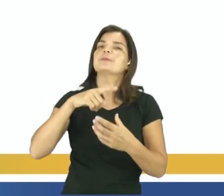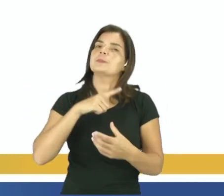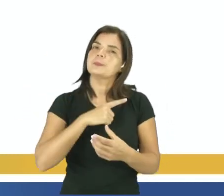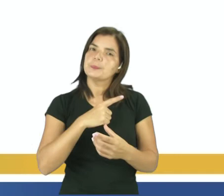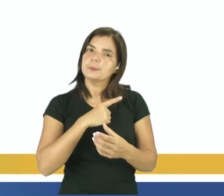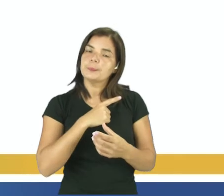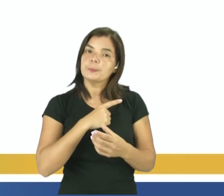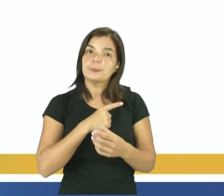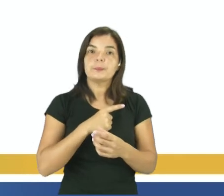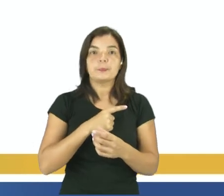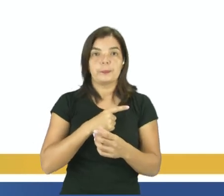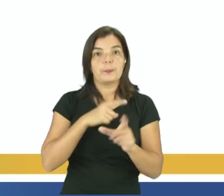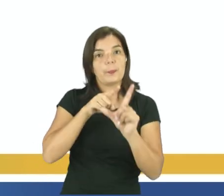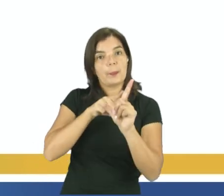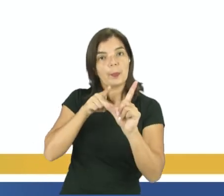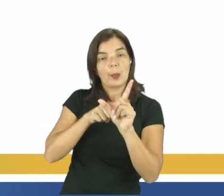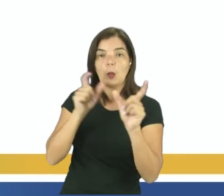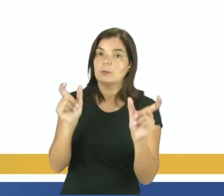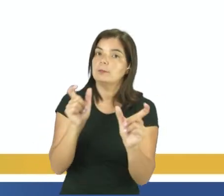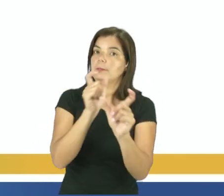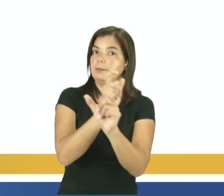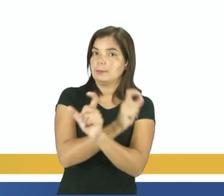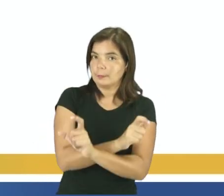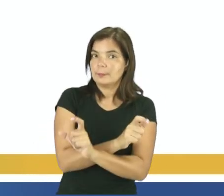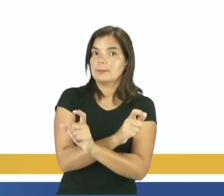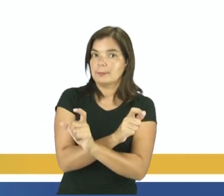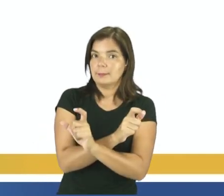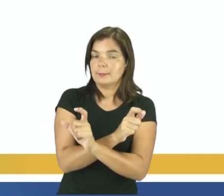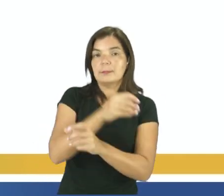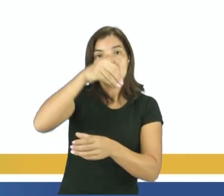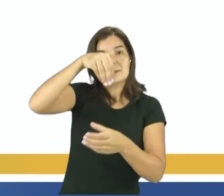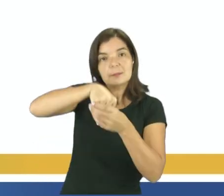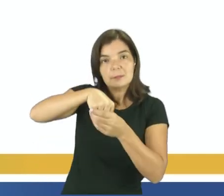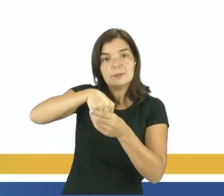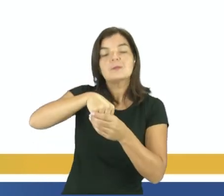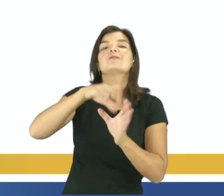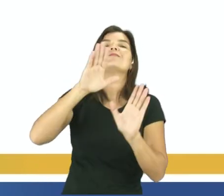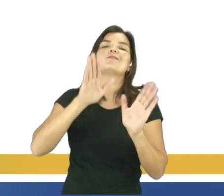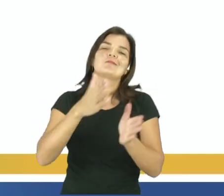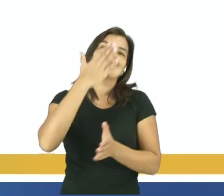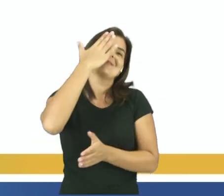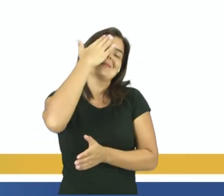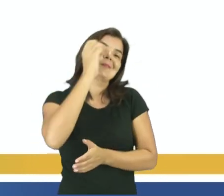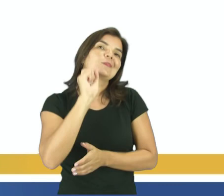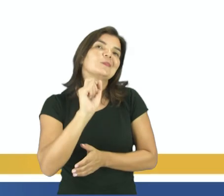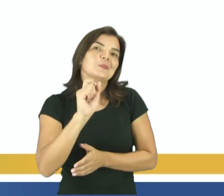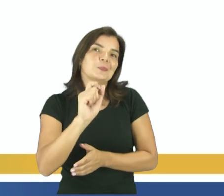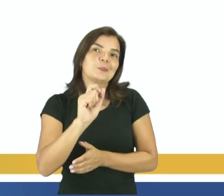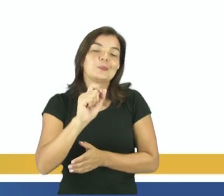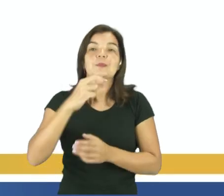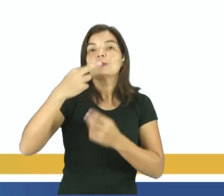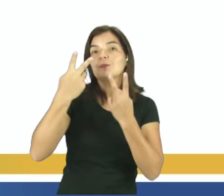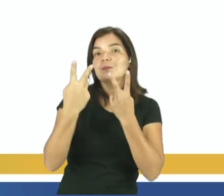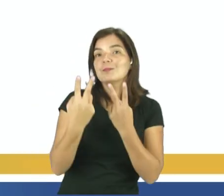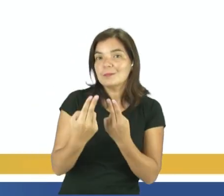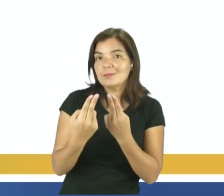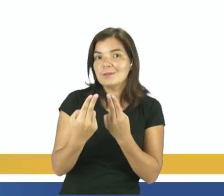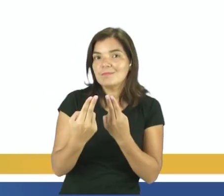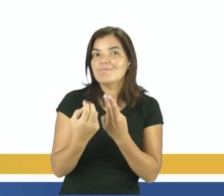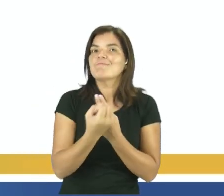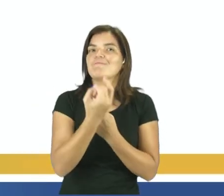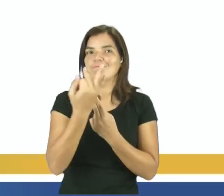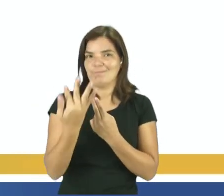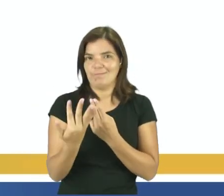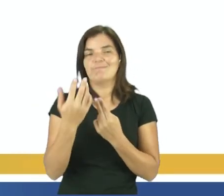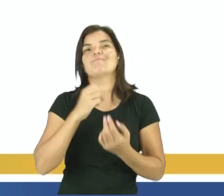tenho ângulos alternos internos, eu já sei que eles são o quê? Congruentes, eles possuem a